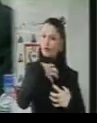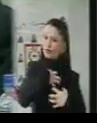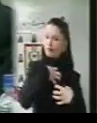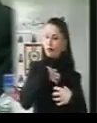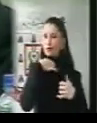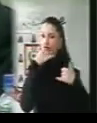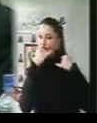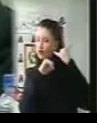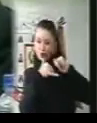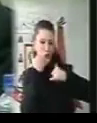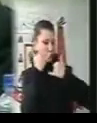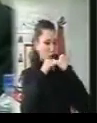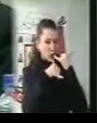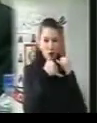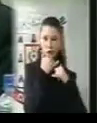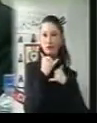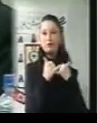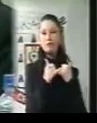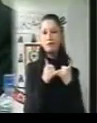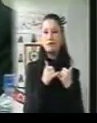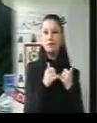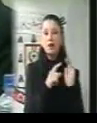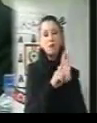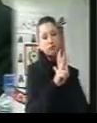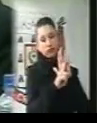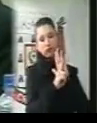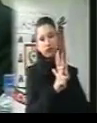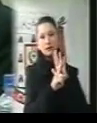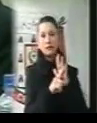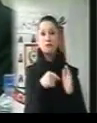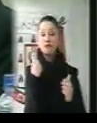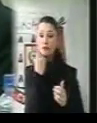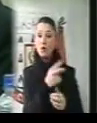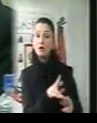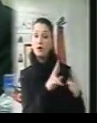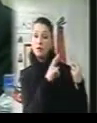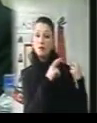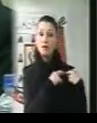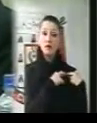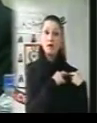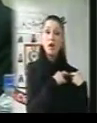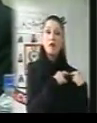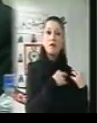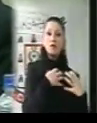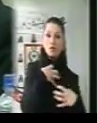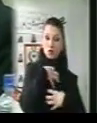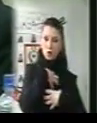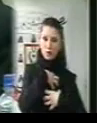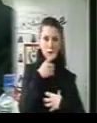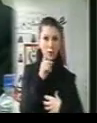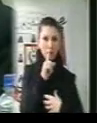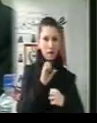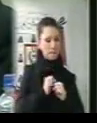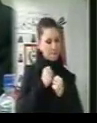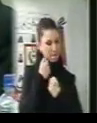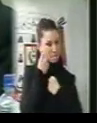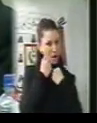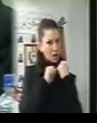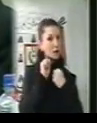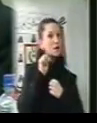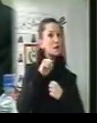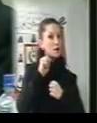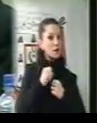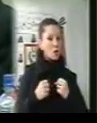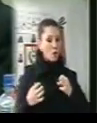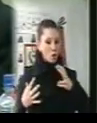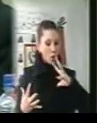o universo dentro de mim. E como somos responsáveis por esse corpo que não é uma máquina, e sim um universo cheio